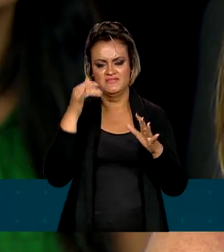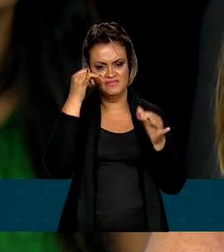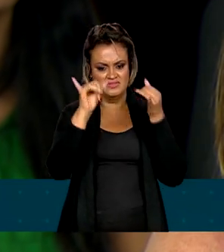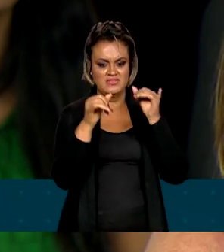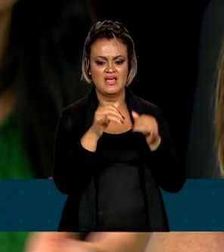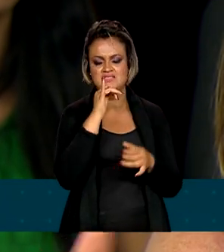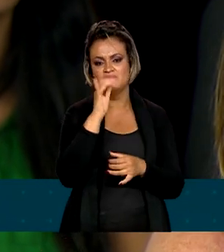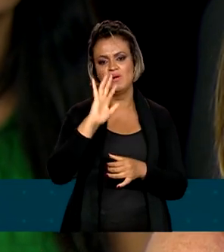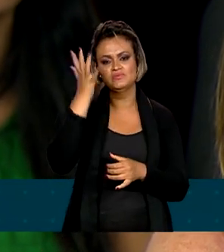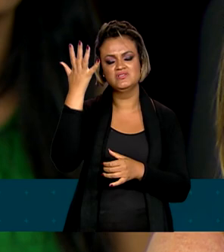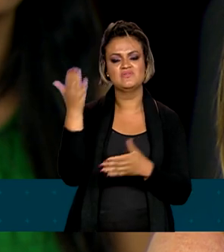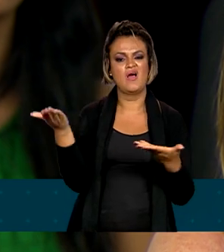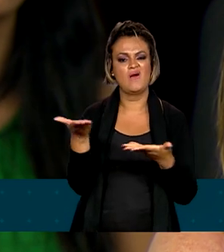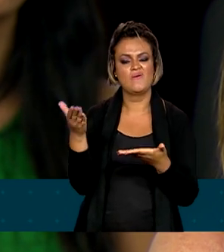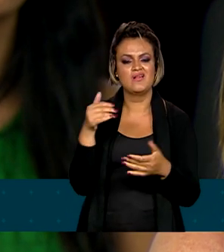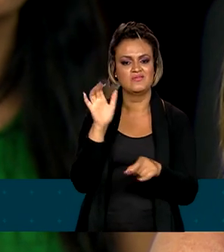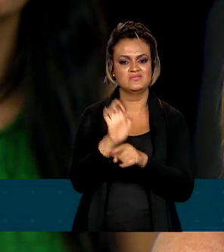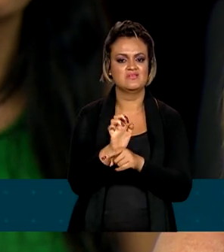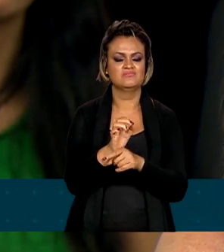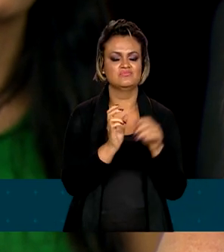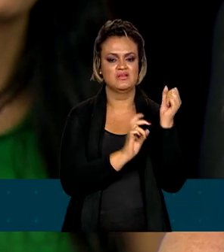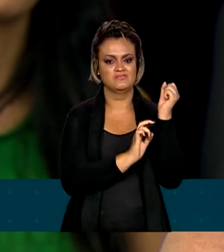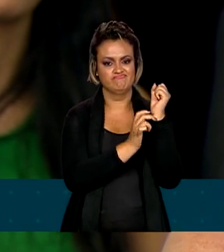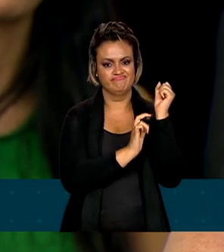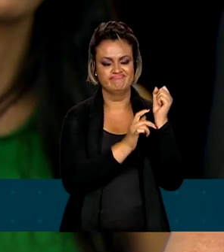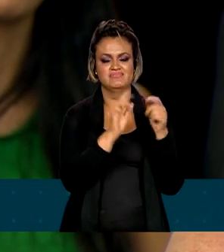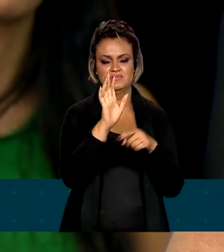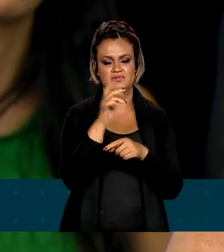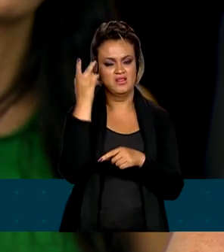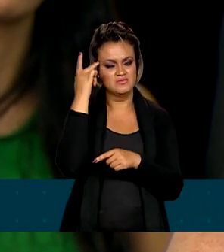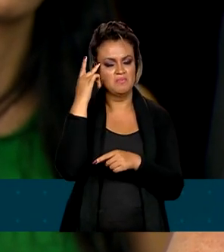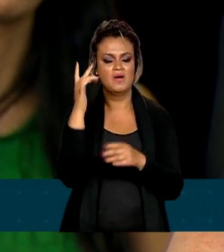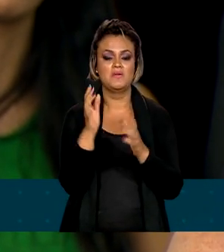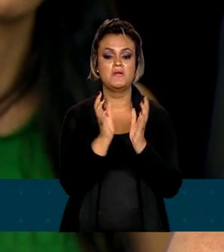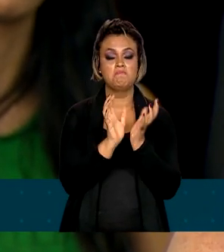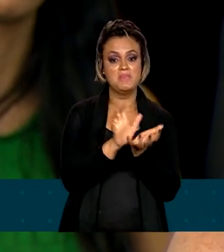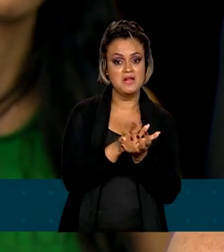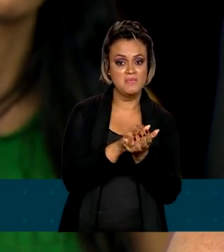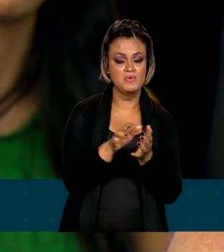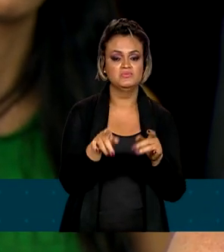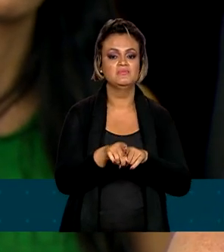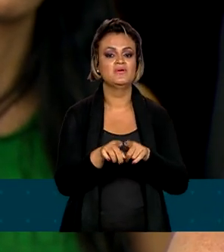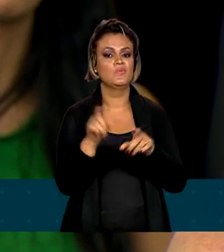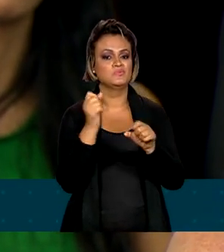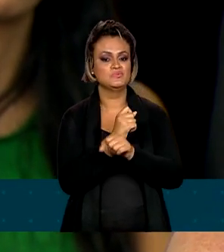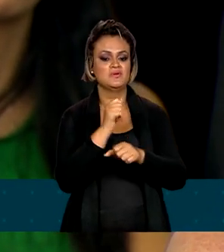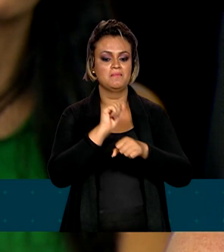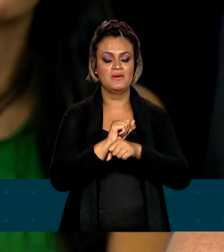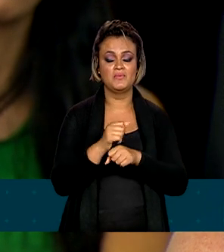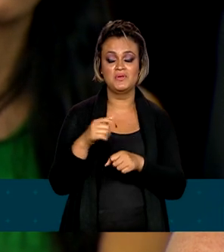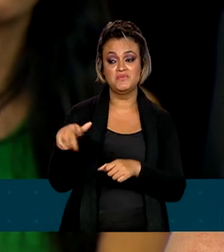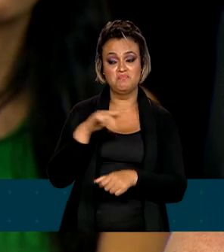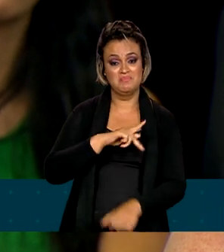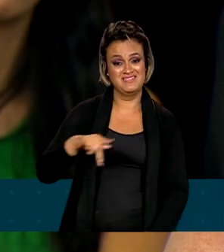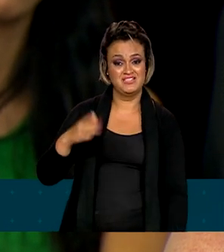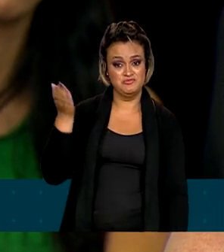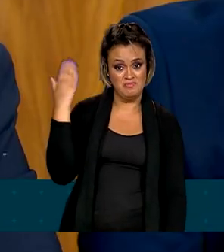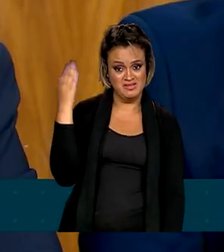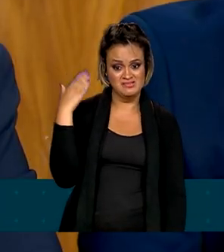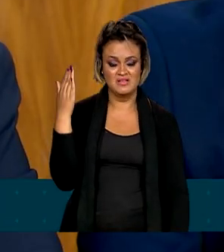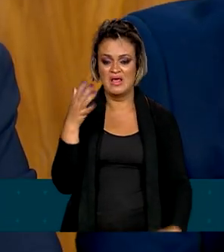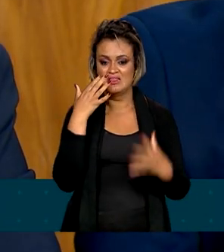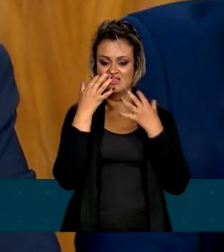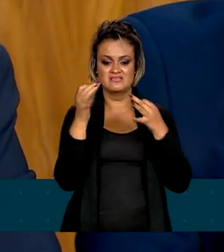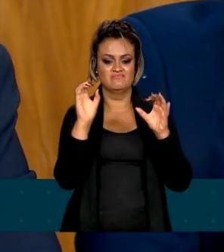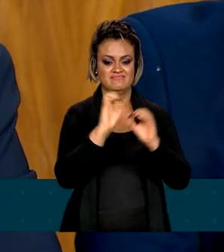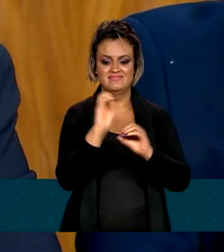como aconteceu agora recente em São Paulo e já aconteceu em Pernambuco, que estão paralisadas e o governo anterior não deu nenhuma